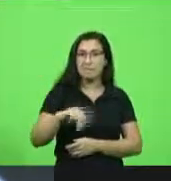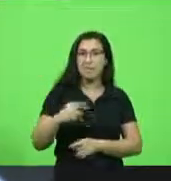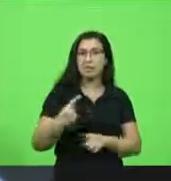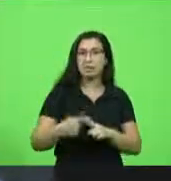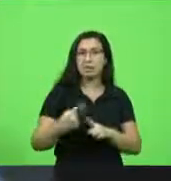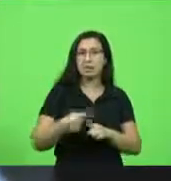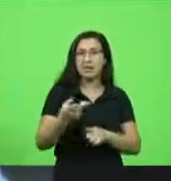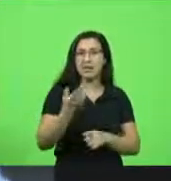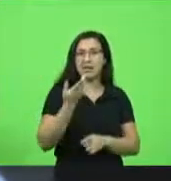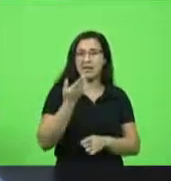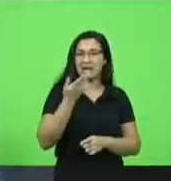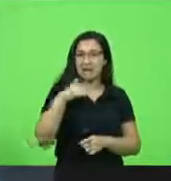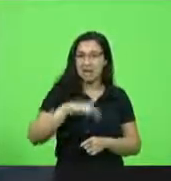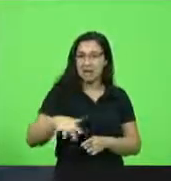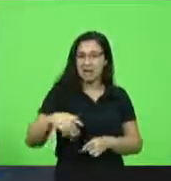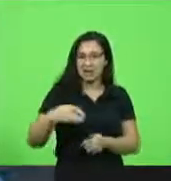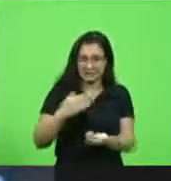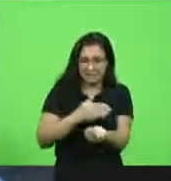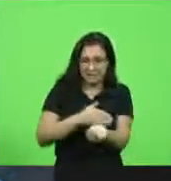ali era